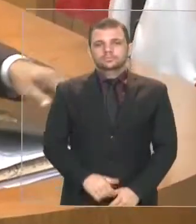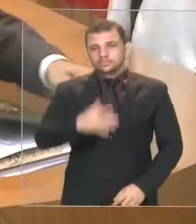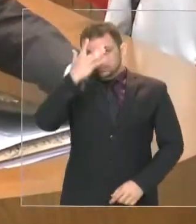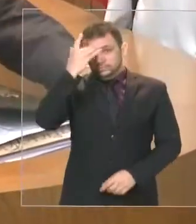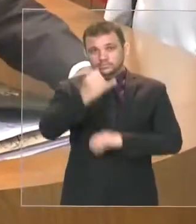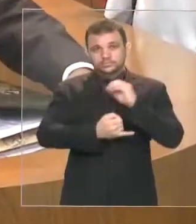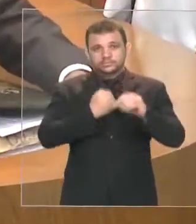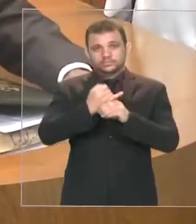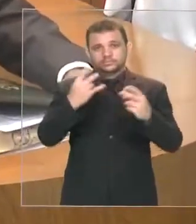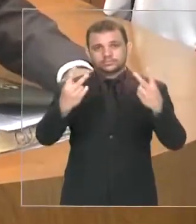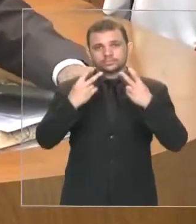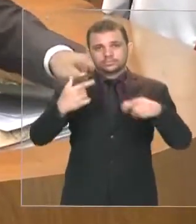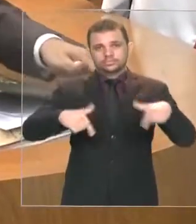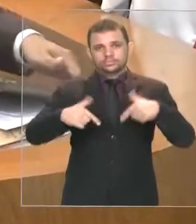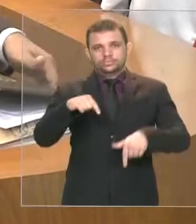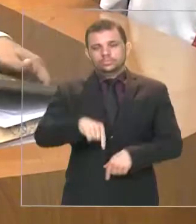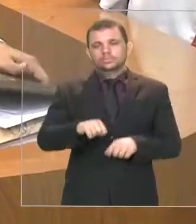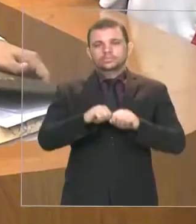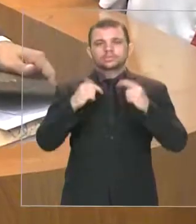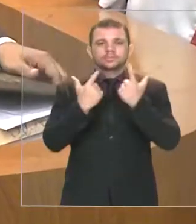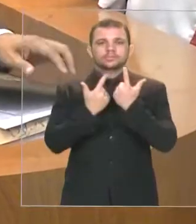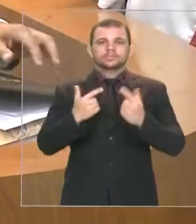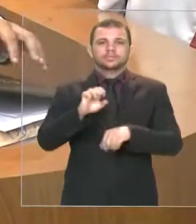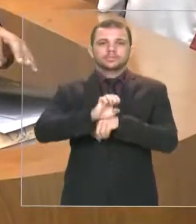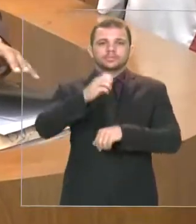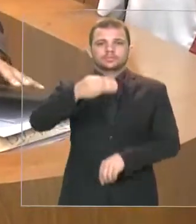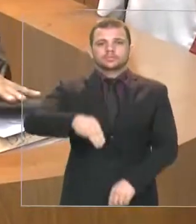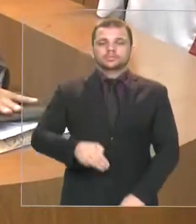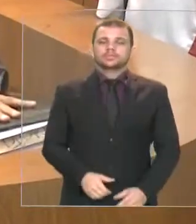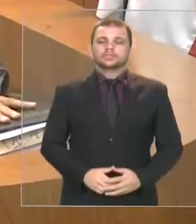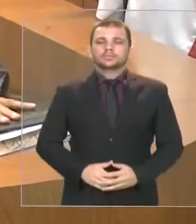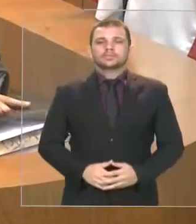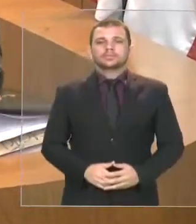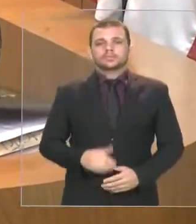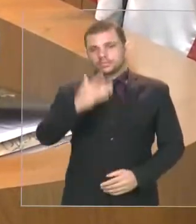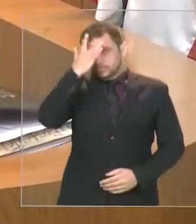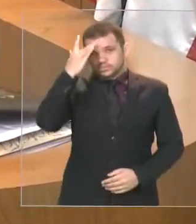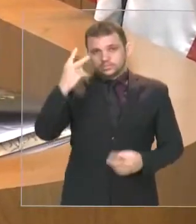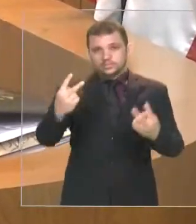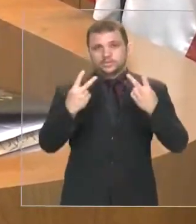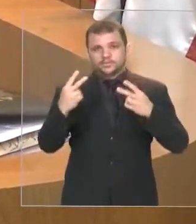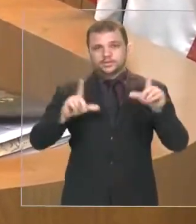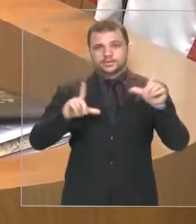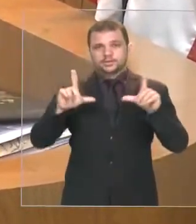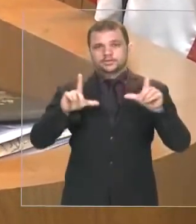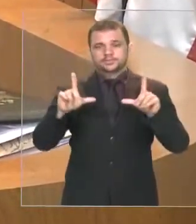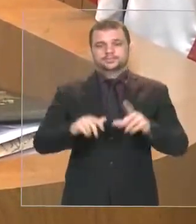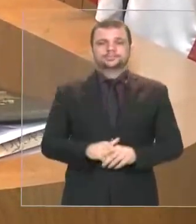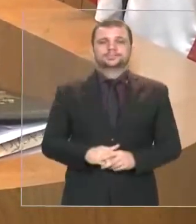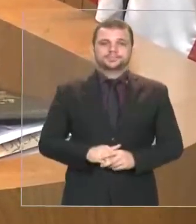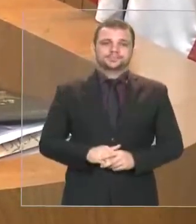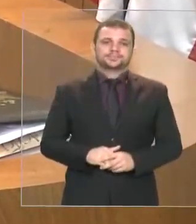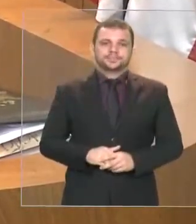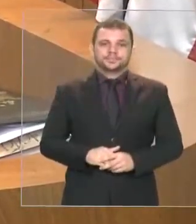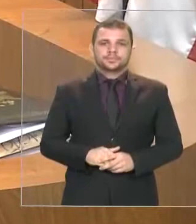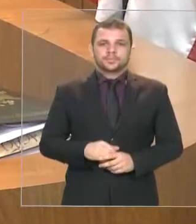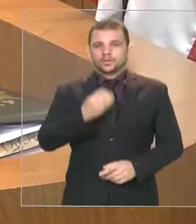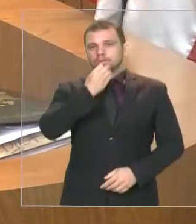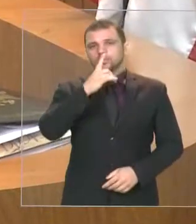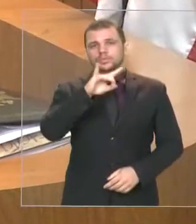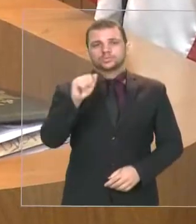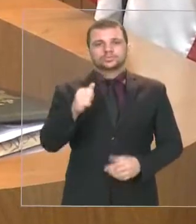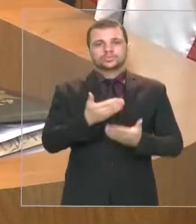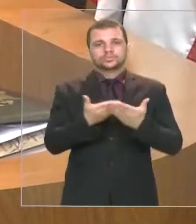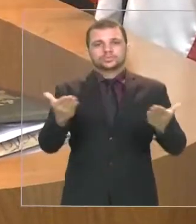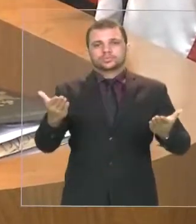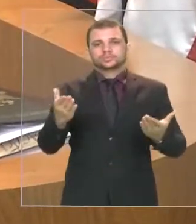que acompanham os nossos trabalhos na Assembleia Legislativa do Estado do Maranhão, telespectadores da TV Assembleia, nosso mais cordial bom dia, que Deus seja